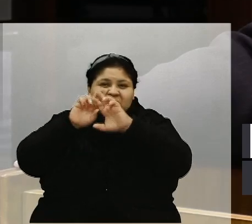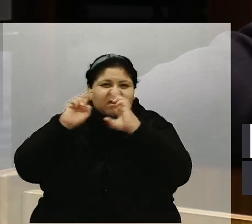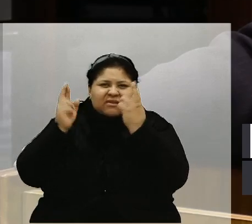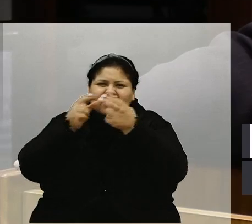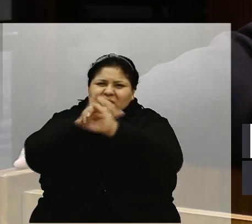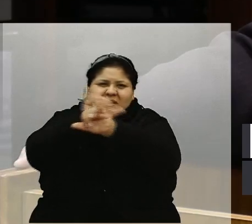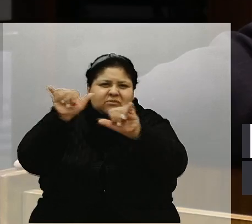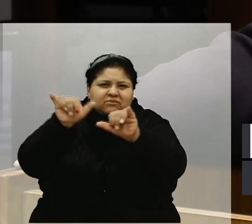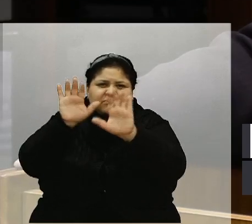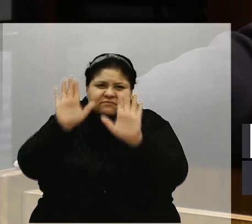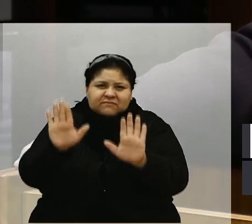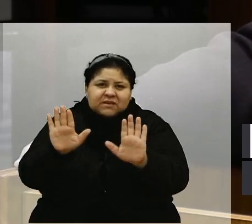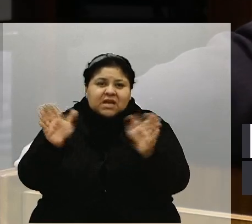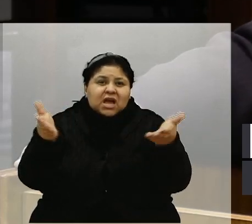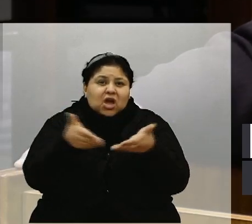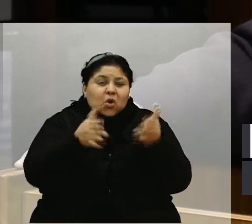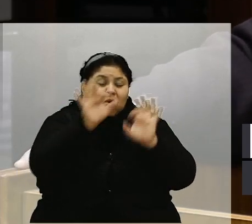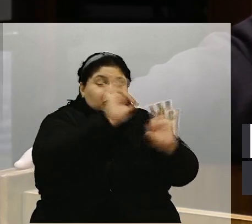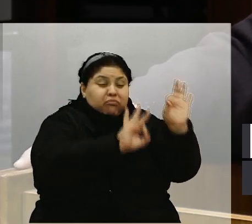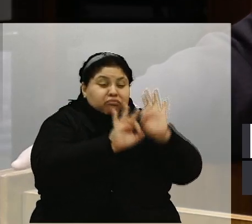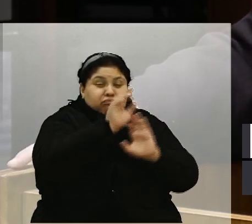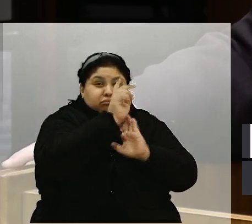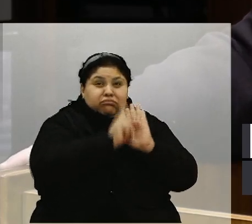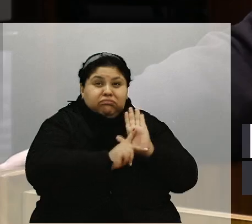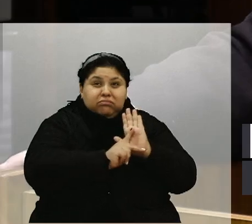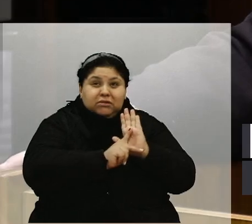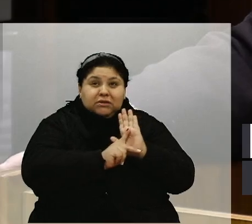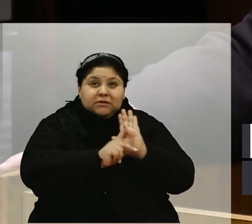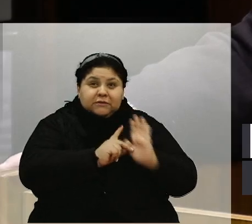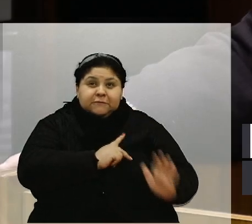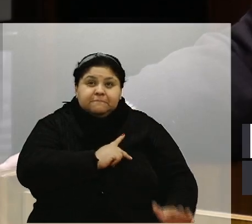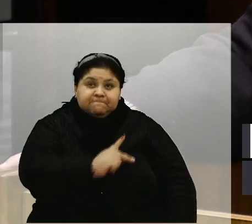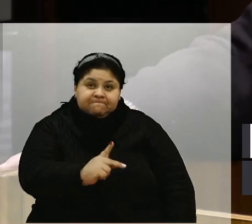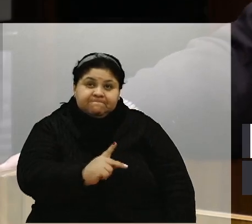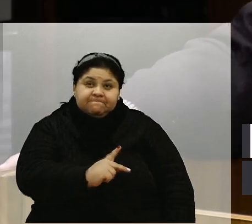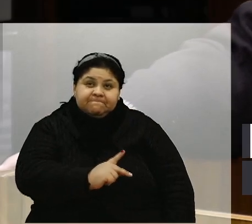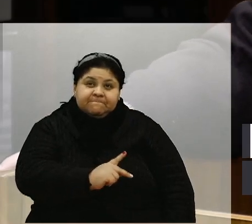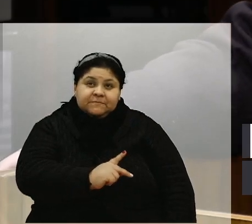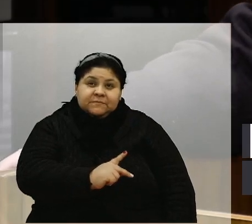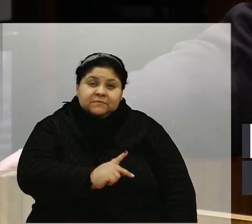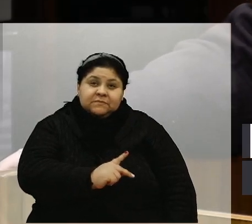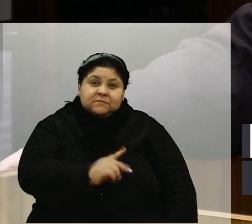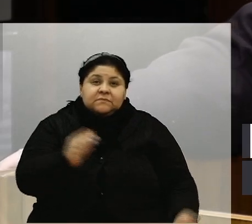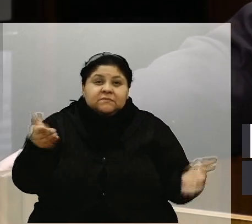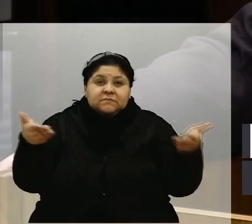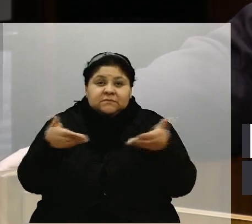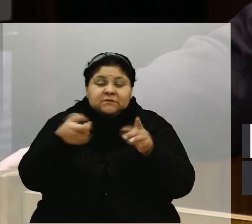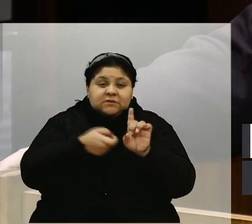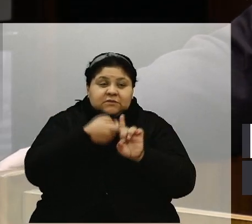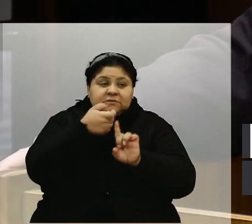anúncio, e vamos montar essa ponte, senhor presidente, agora no mês de